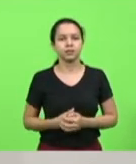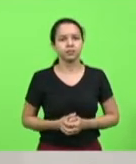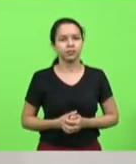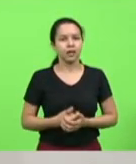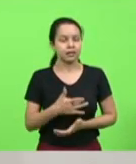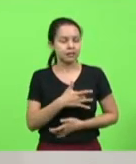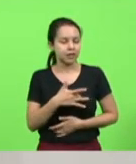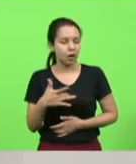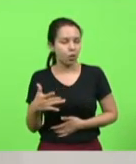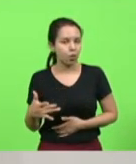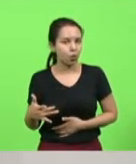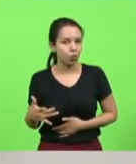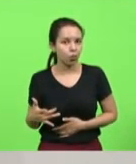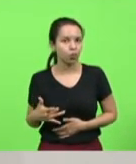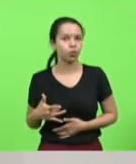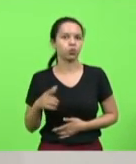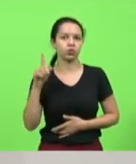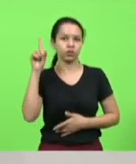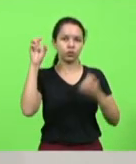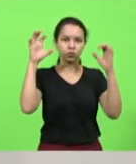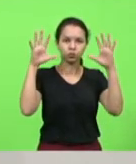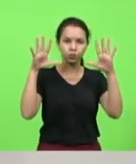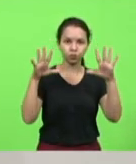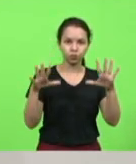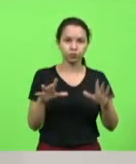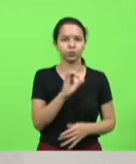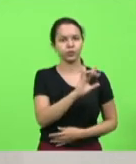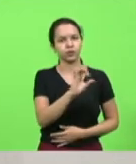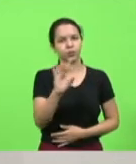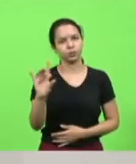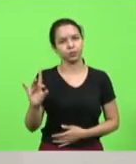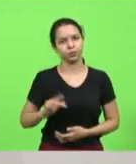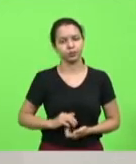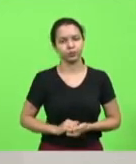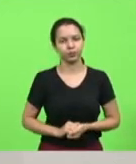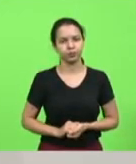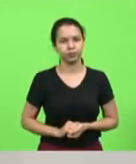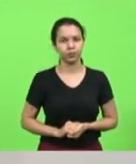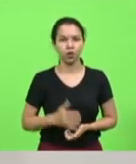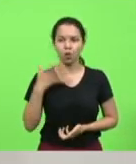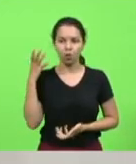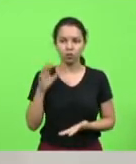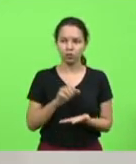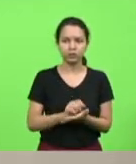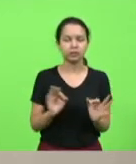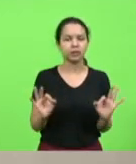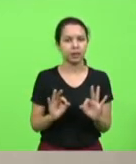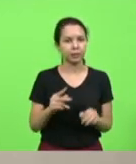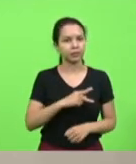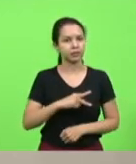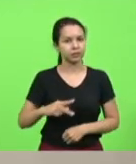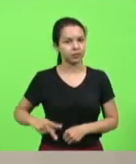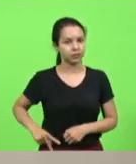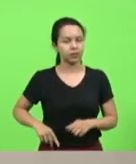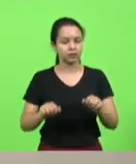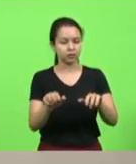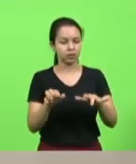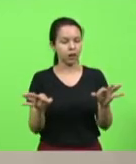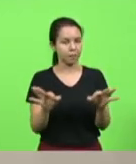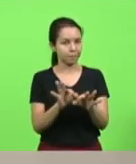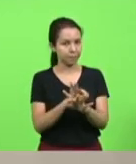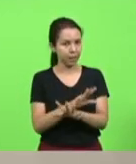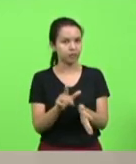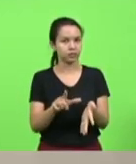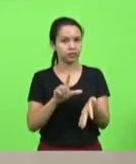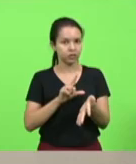saúde e que Deus ilumine a cada um de nós. Não havendo mais oradores inscritos, esta presidência, antes de encerrar a